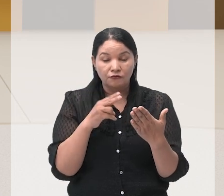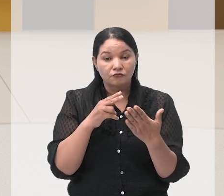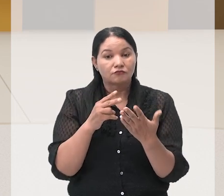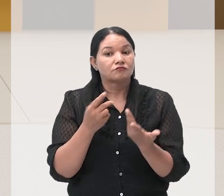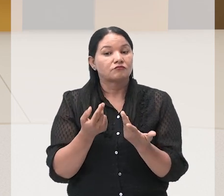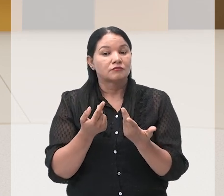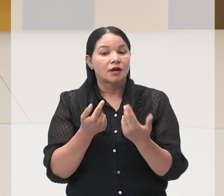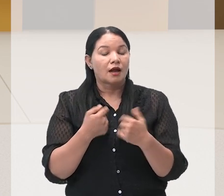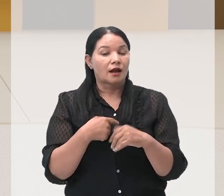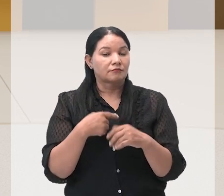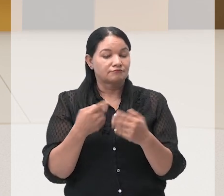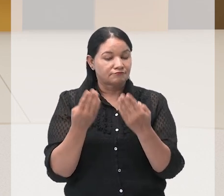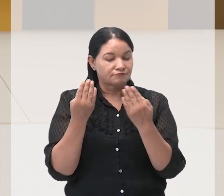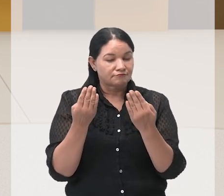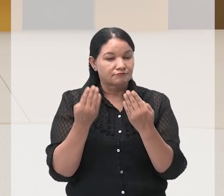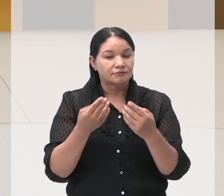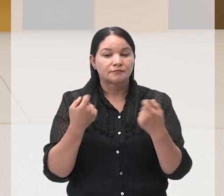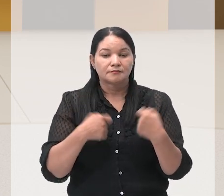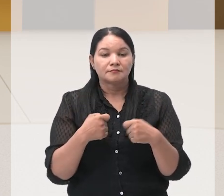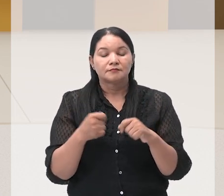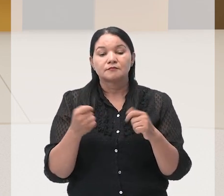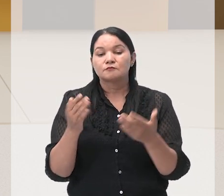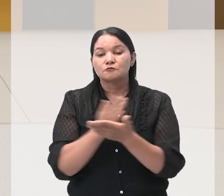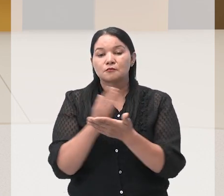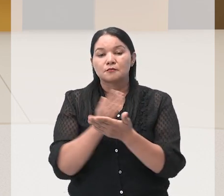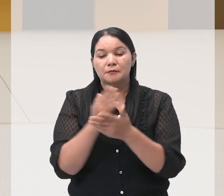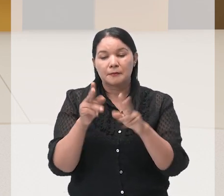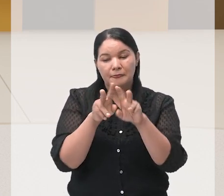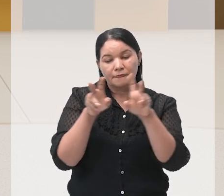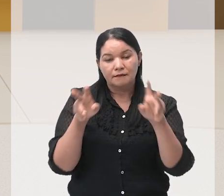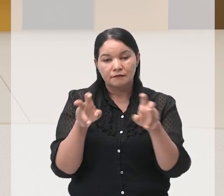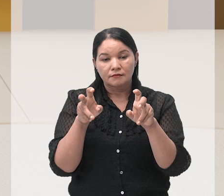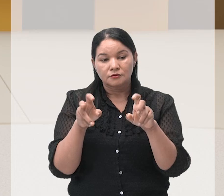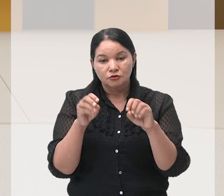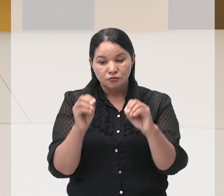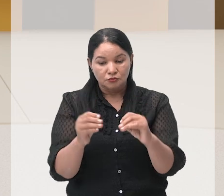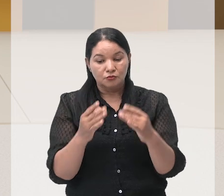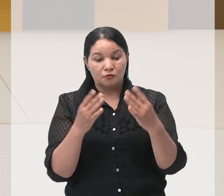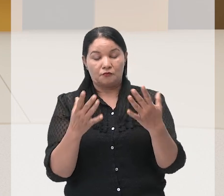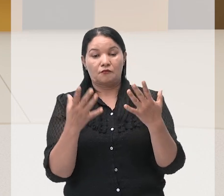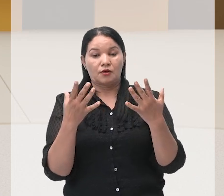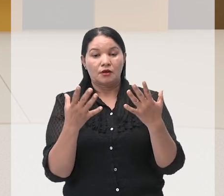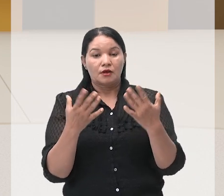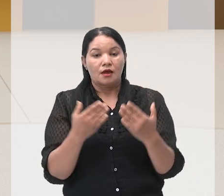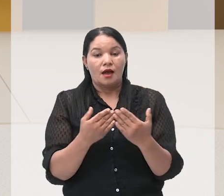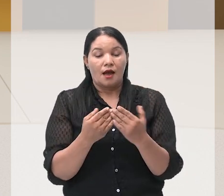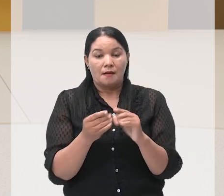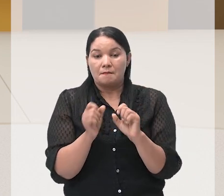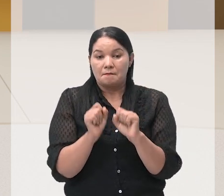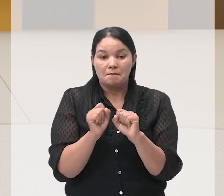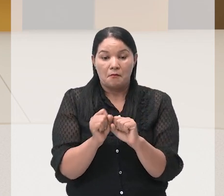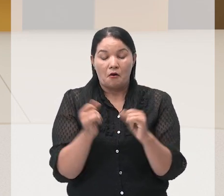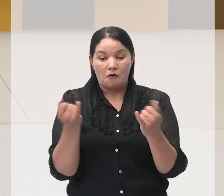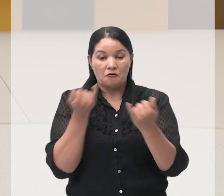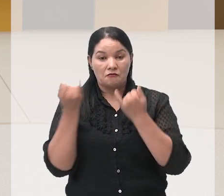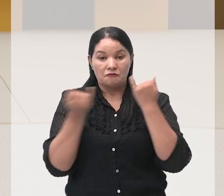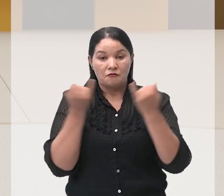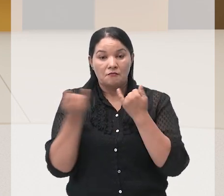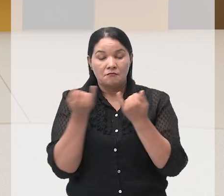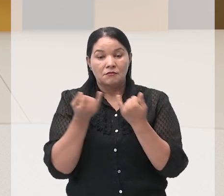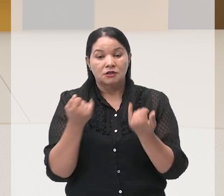muito impactante, que dá aquela vontade de você dar um clique, certo? Desconfie sempre. Então, você